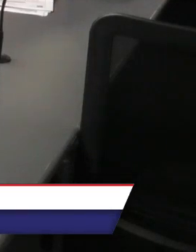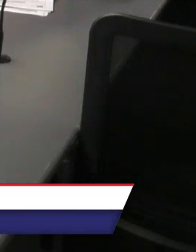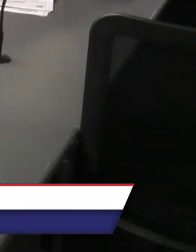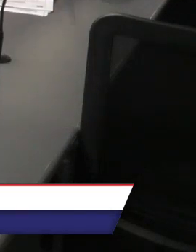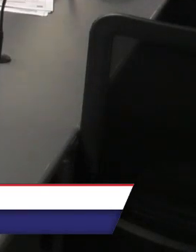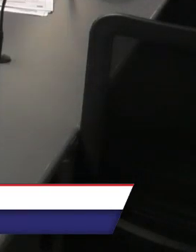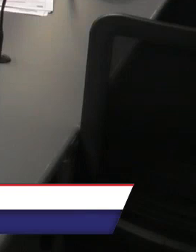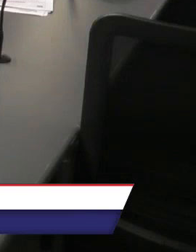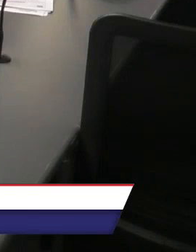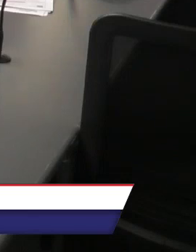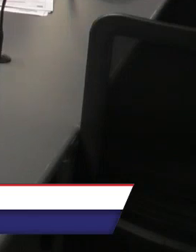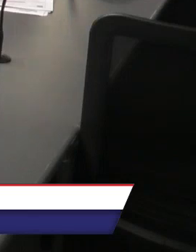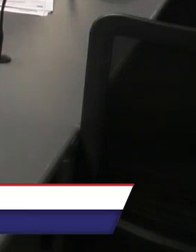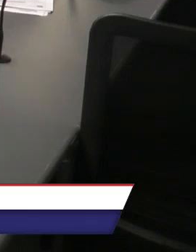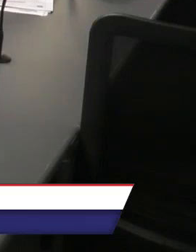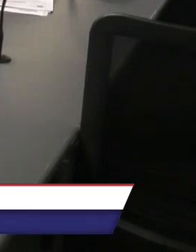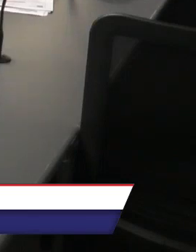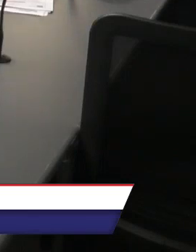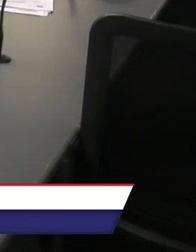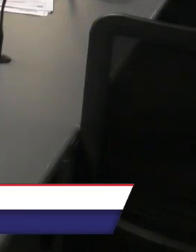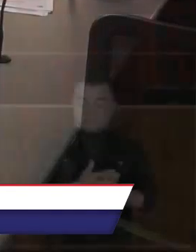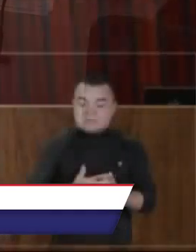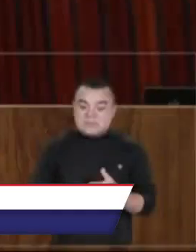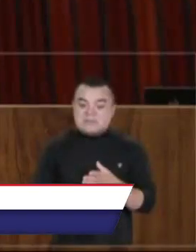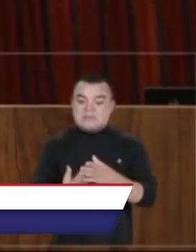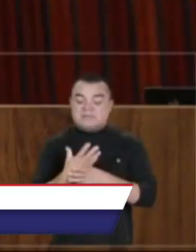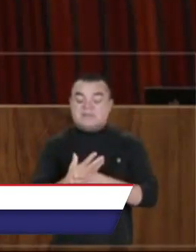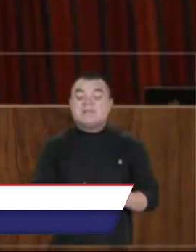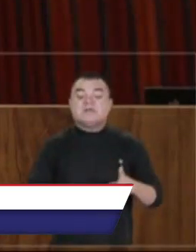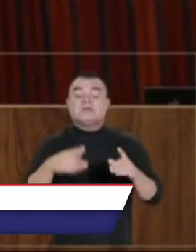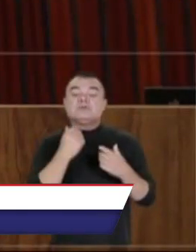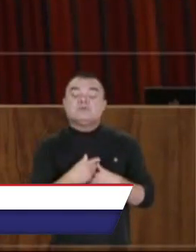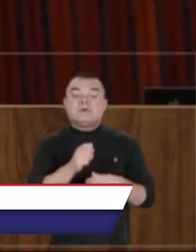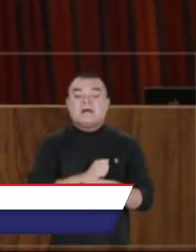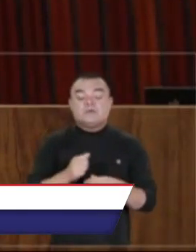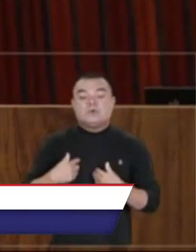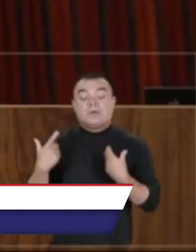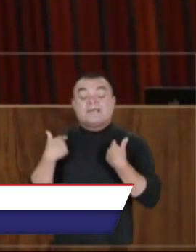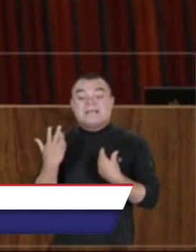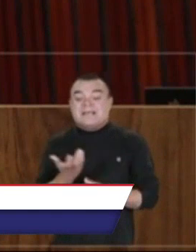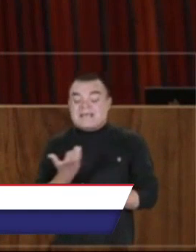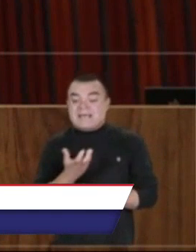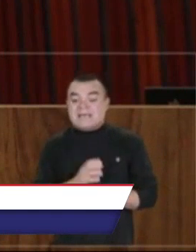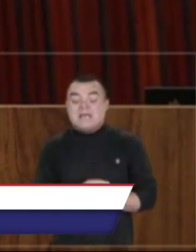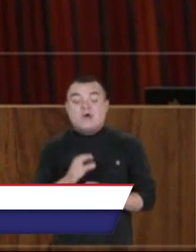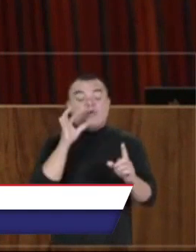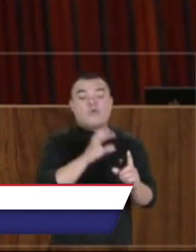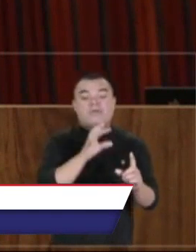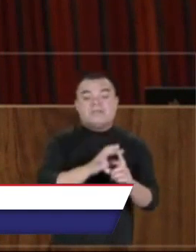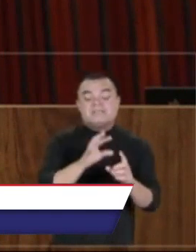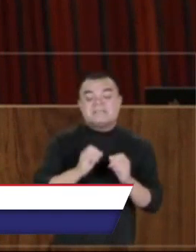Bolsonaro inelegível. Não vai acabar hoje esse julgamento, né? A gente deve ter algumas sessões, pelo menos três